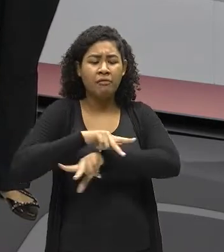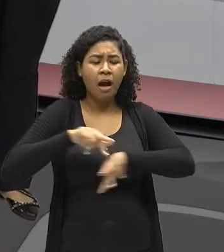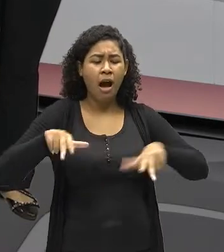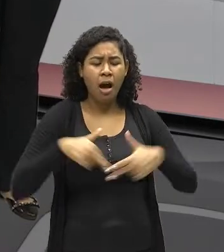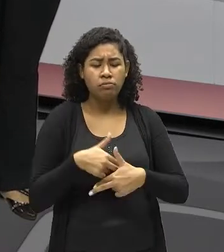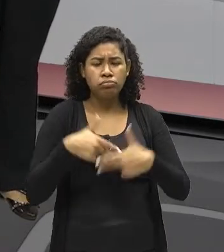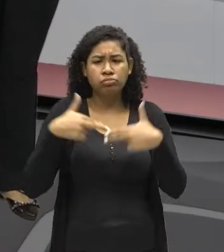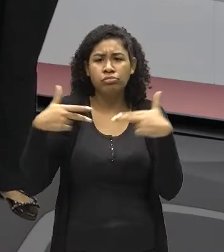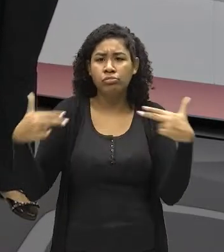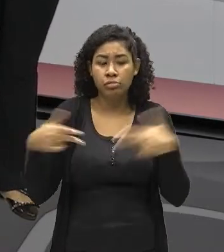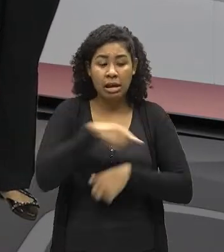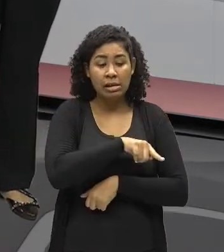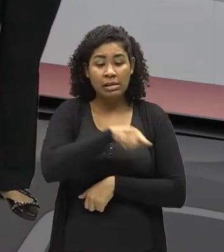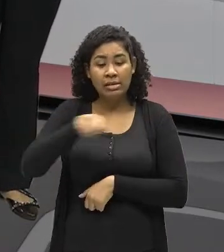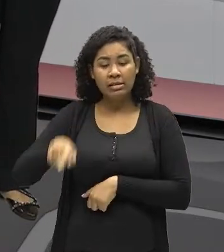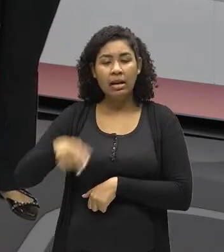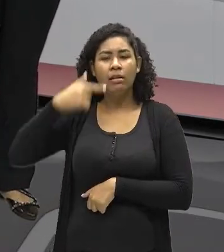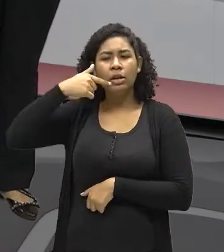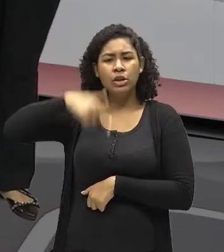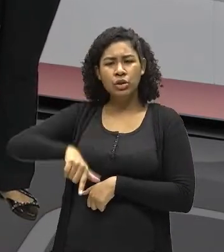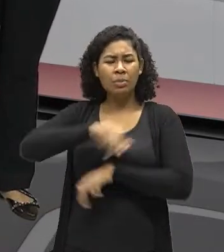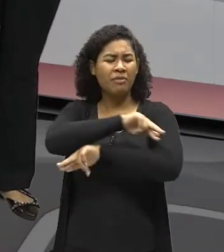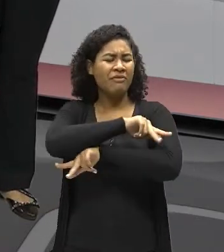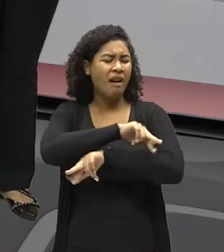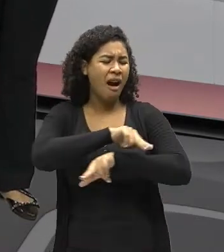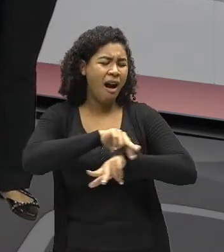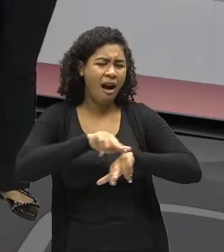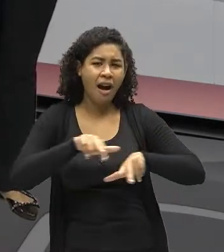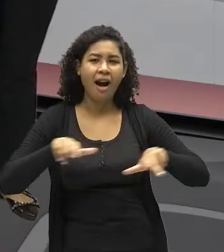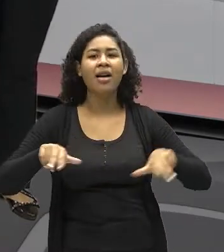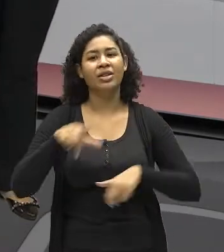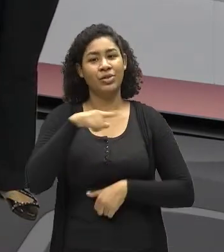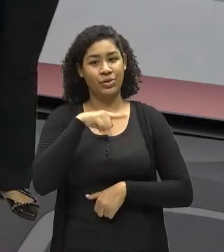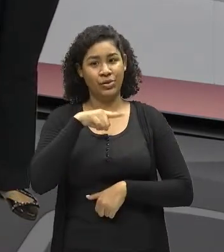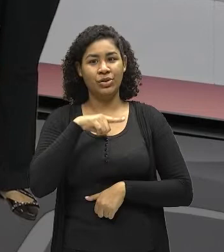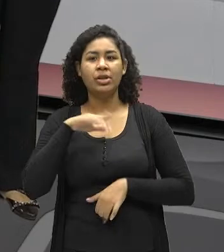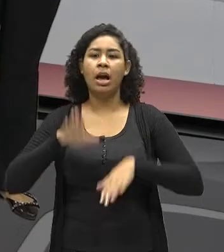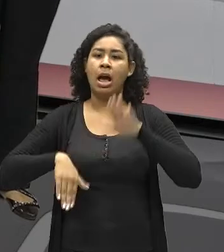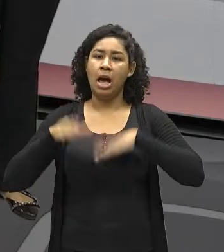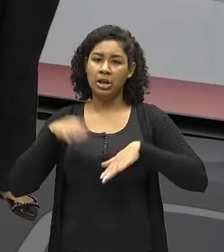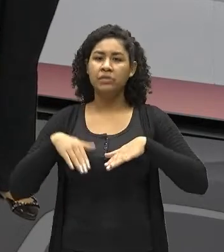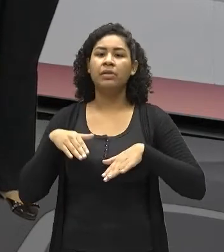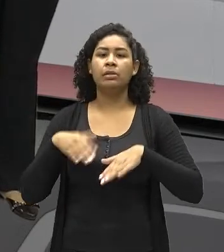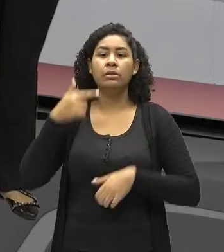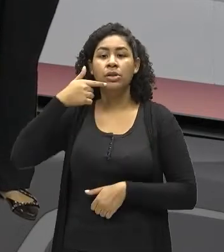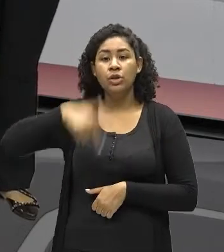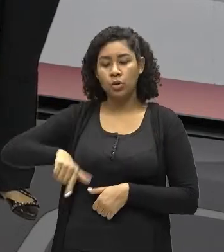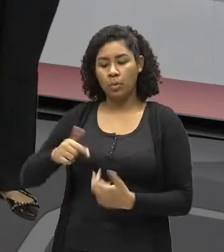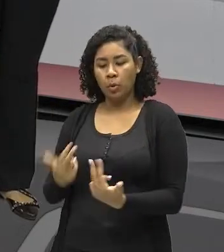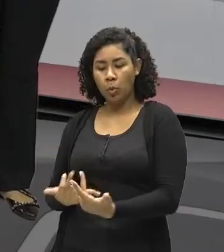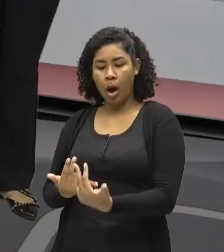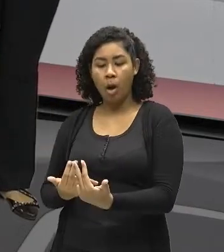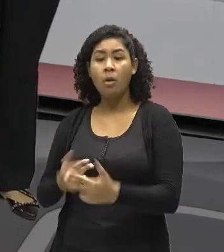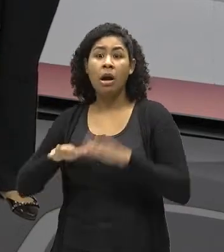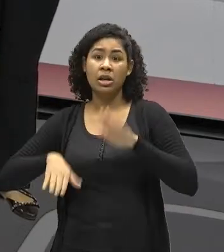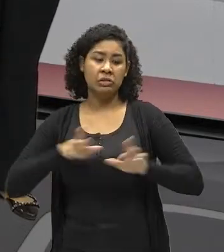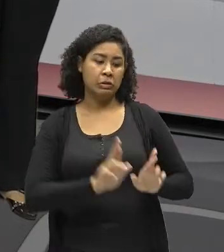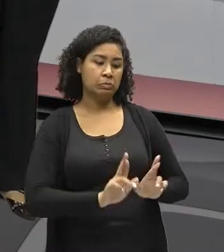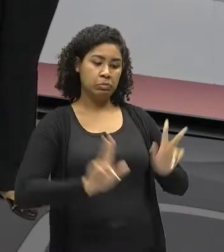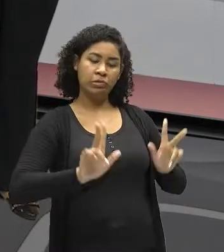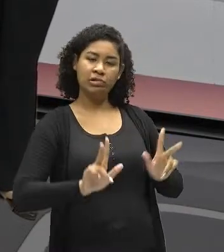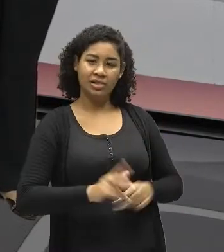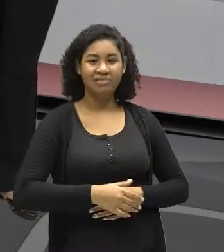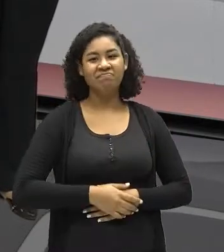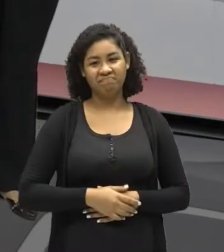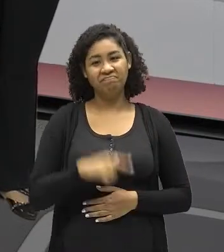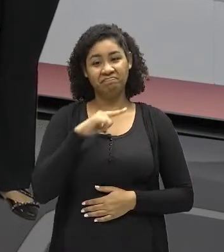elas falavam várias e várias línguas, muitas vezes iguais e muitas vezes diferentes umas das outras. E aí, quando